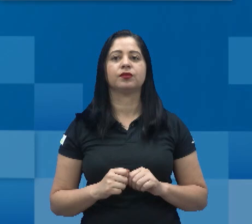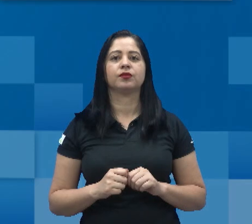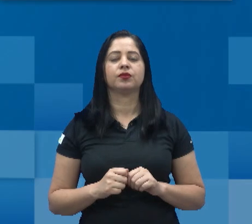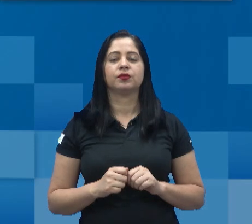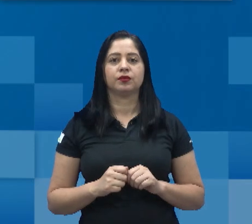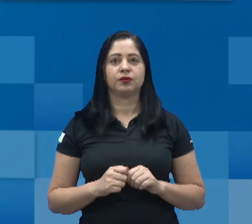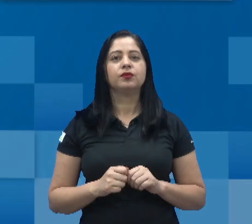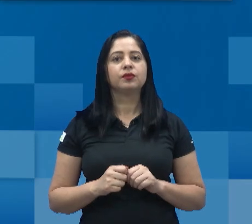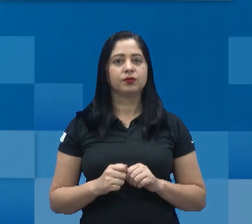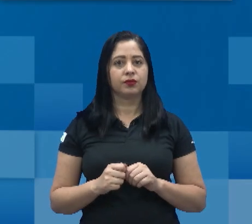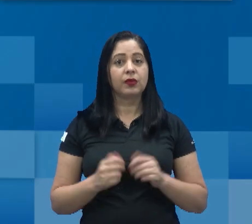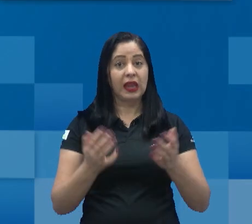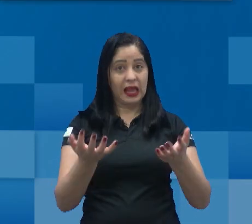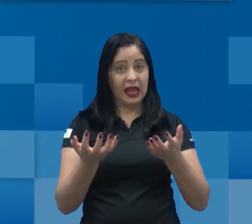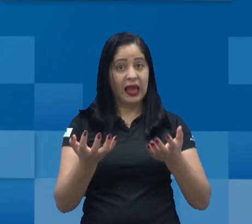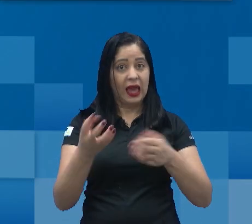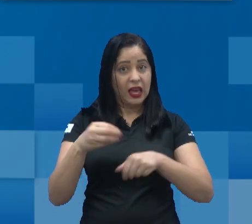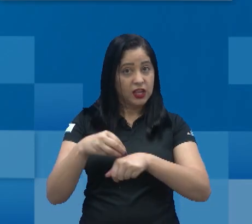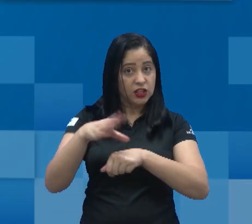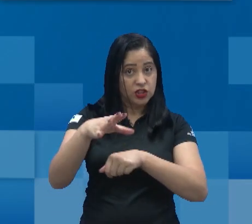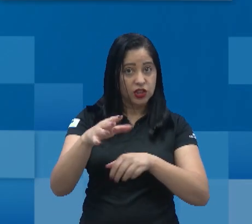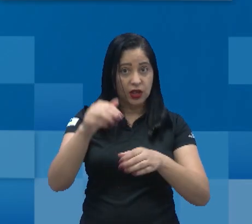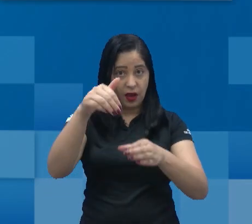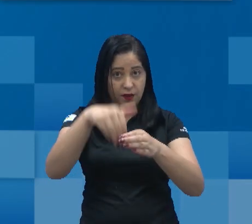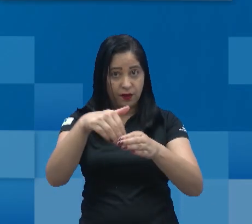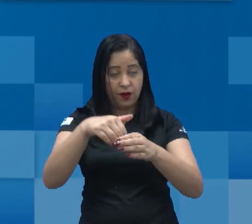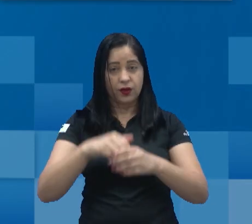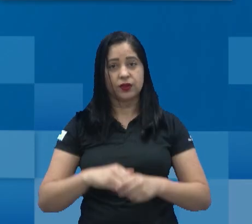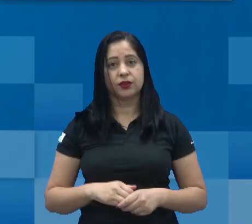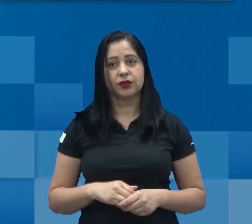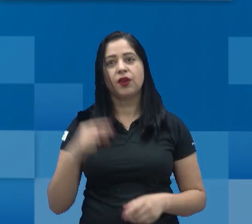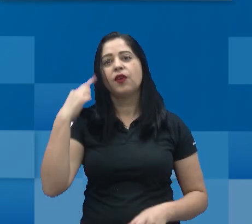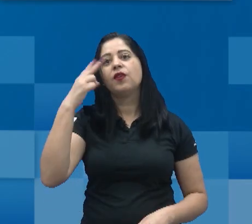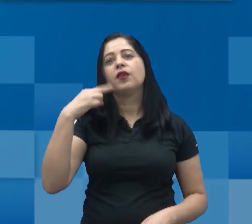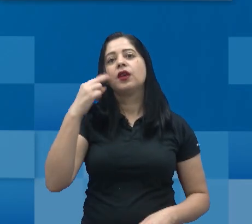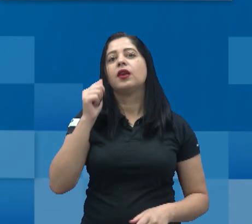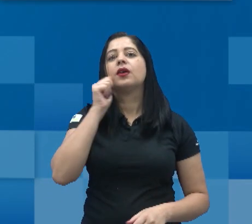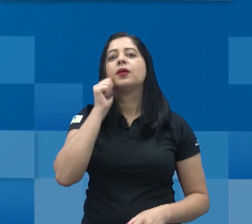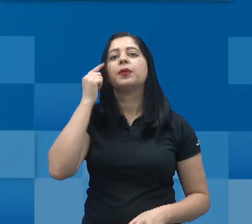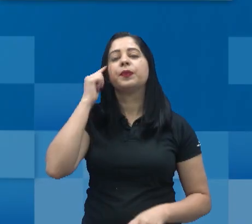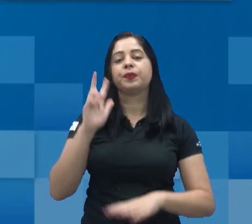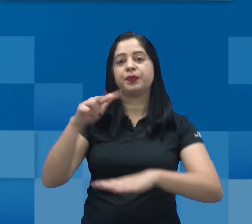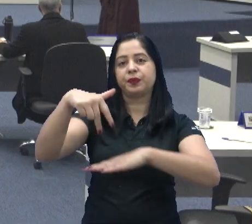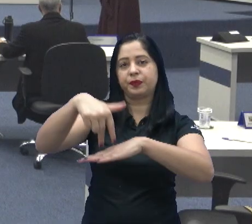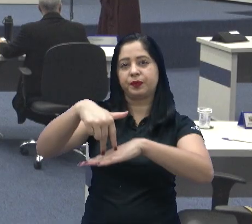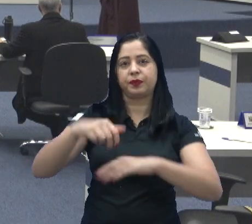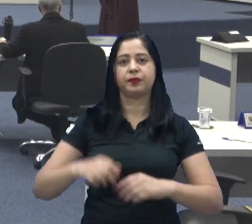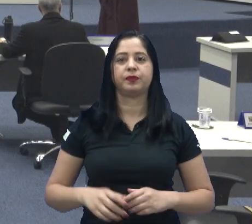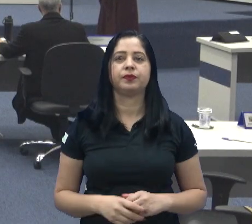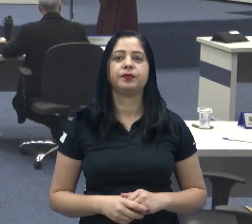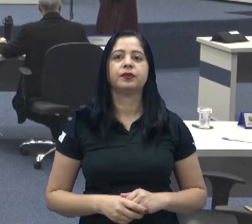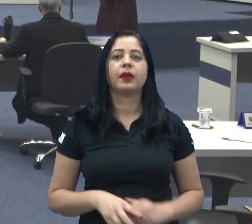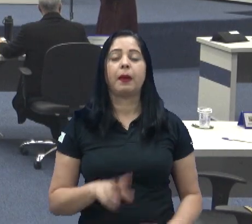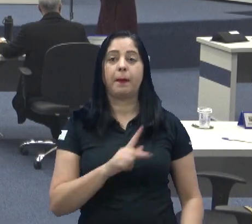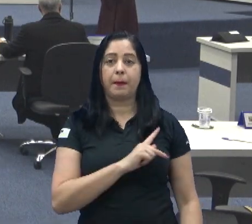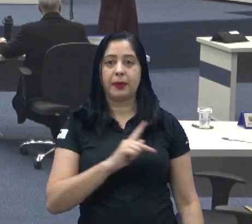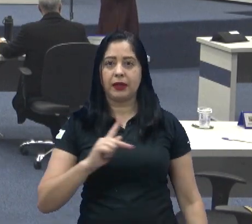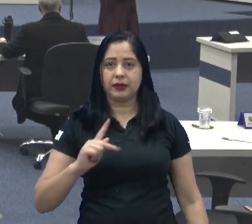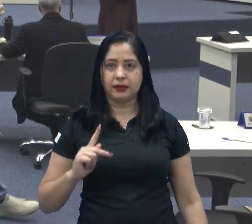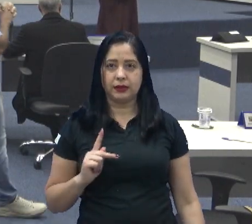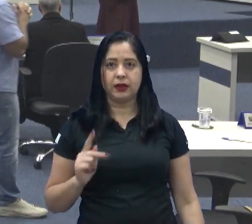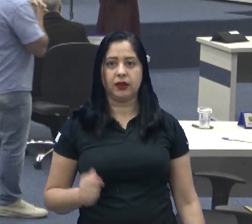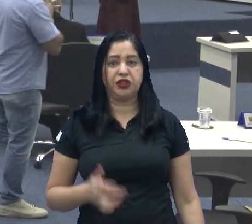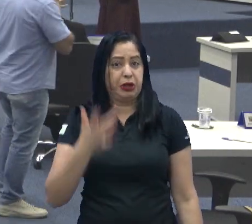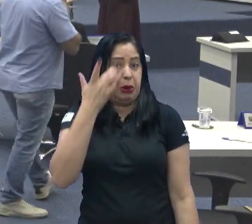liderança e desejo de caminhar o voto. Caminhamento de votação, a vereadora Amélia Naone. Senhor presidente, eu não sei por que